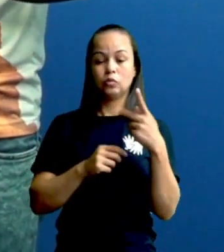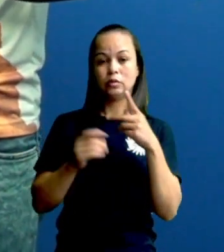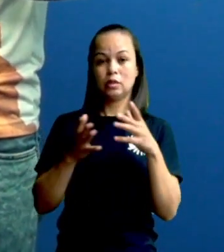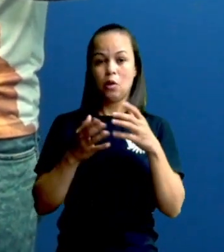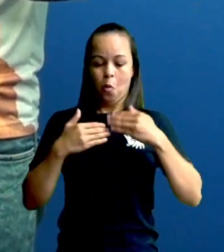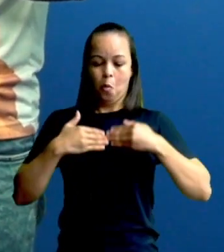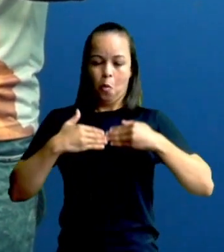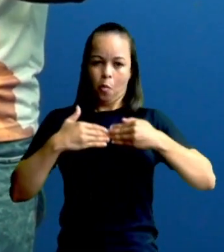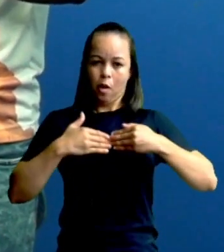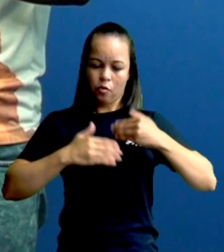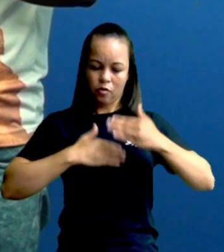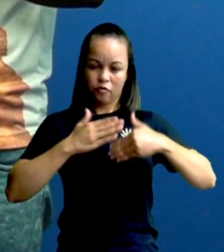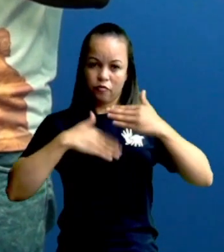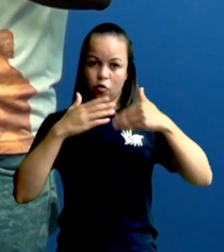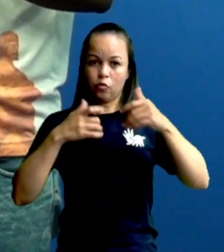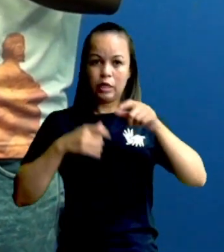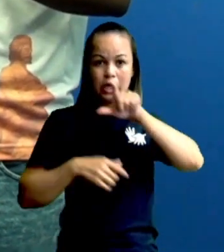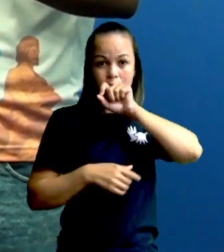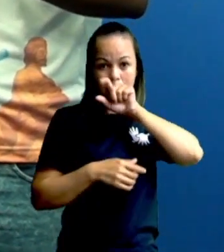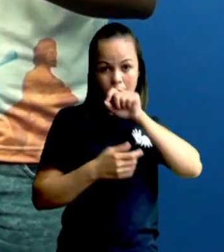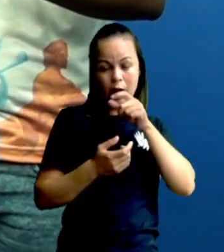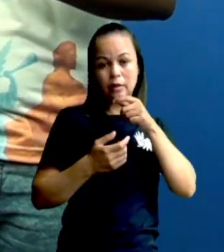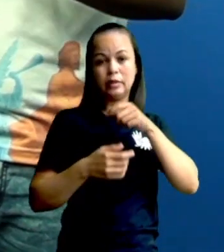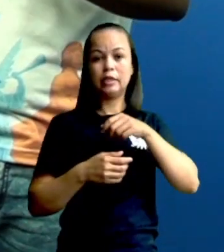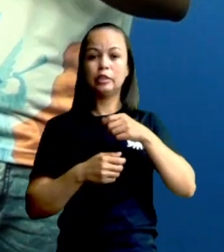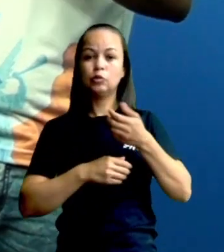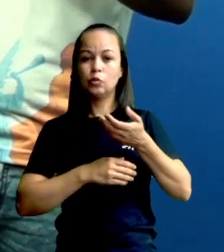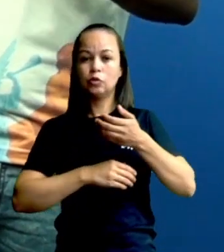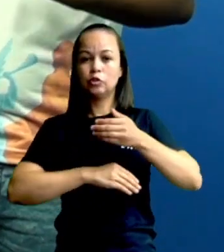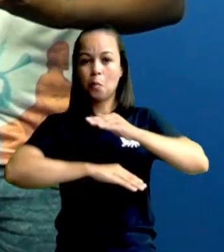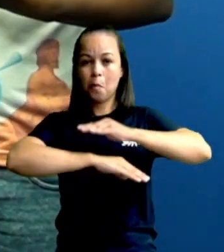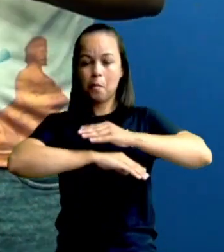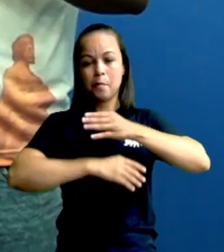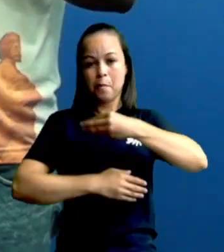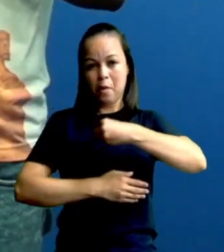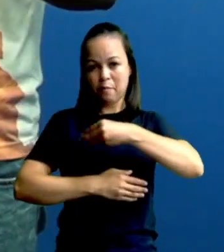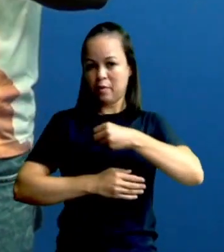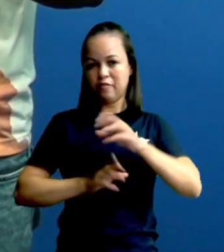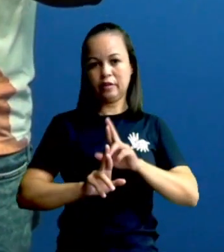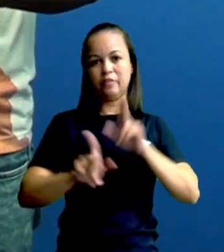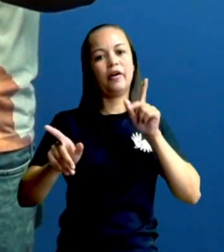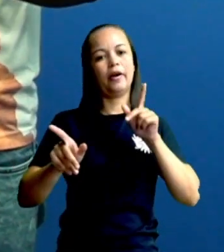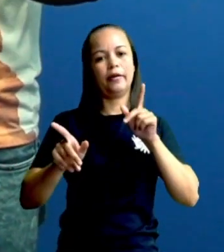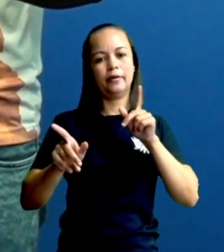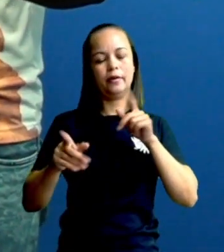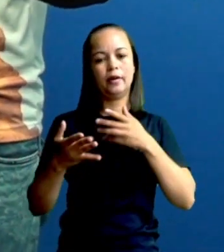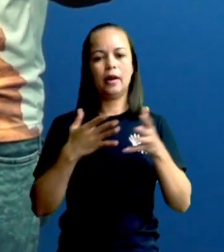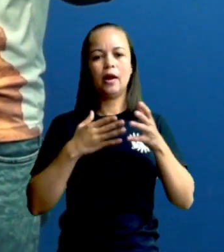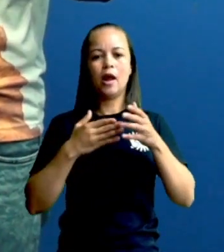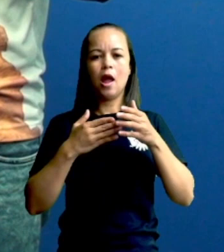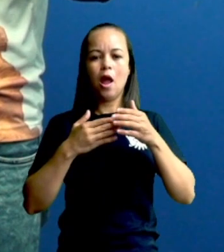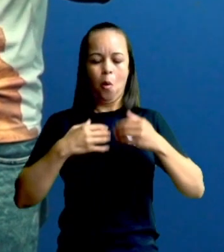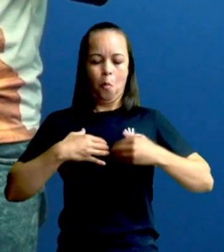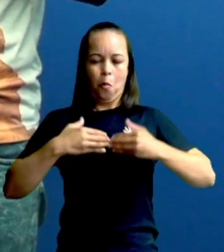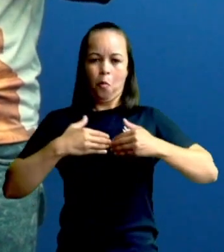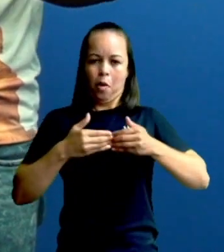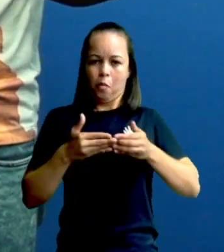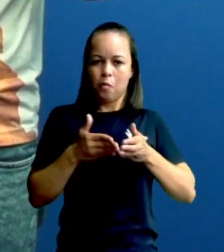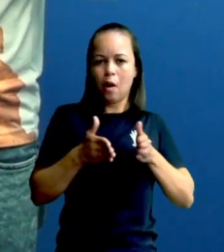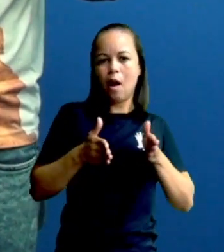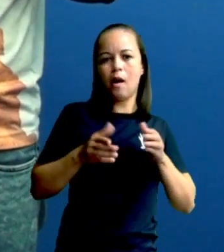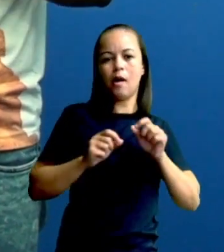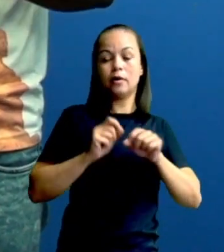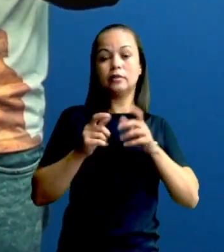não é evoluído como os das aves e dos mamíferos, mas é um pulmão bem espaçoso, né, que promove a ele